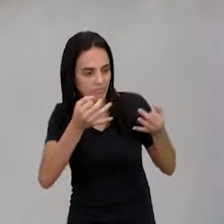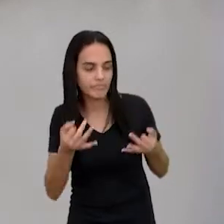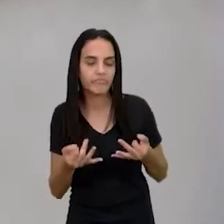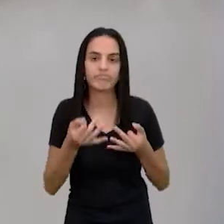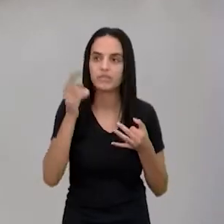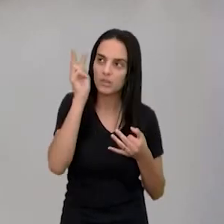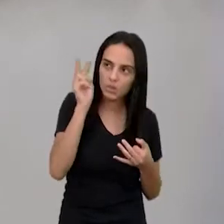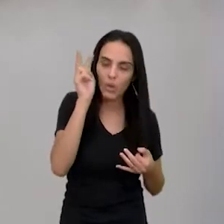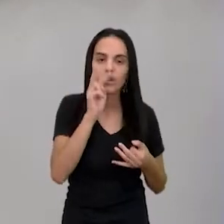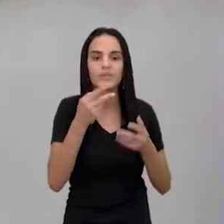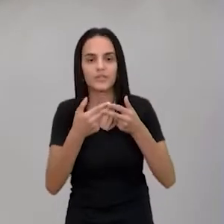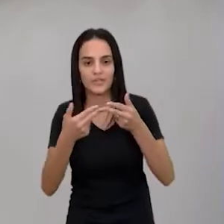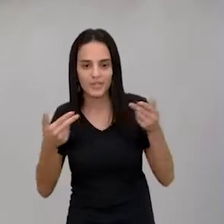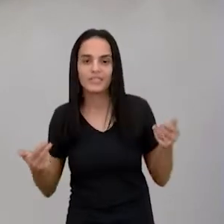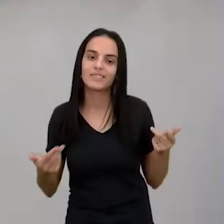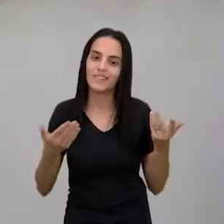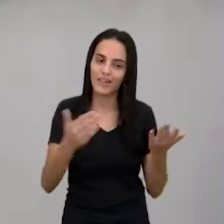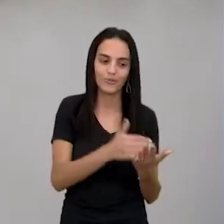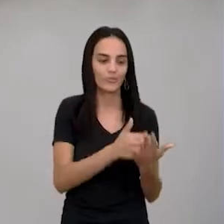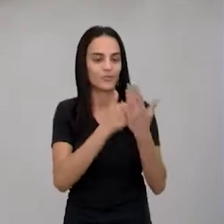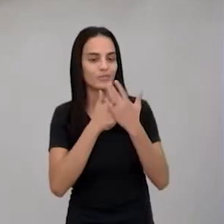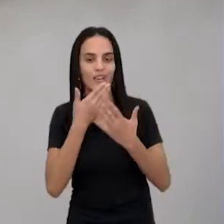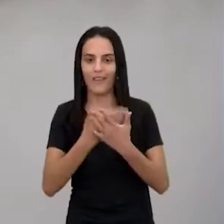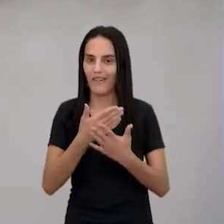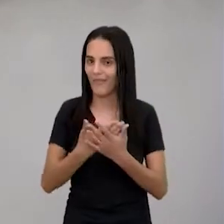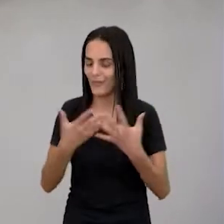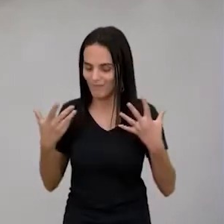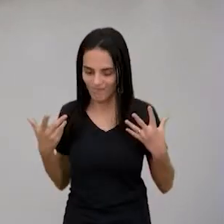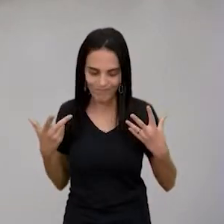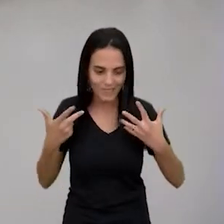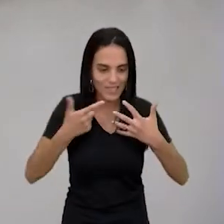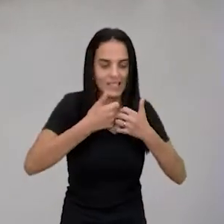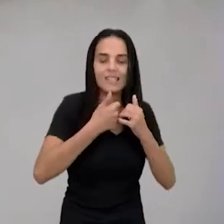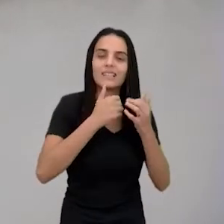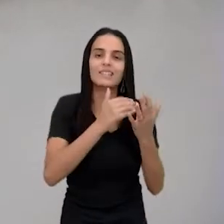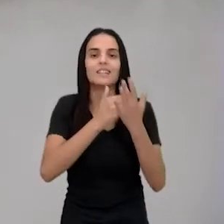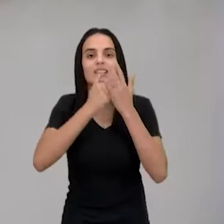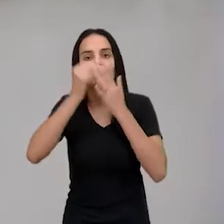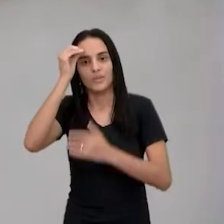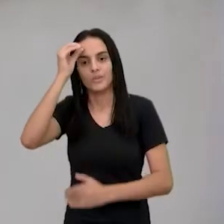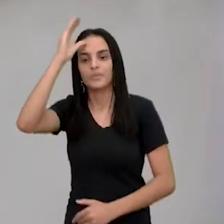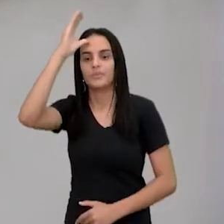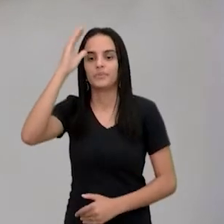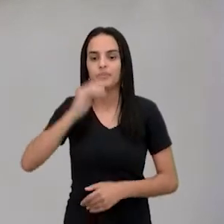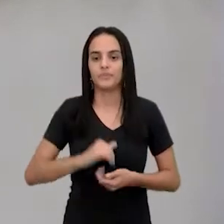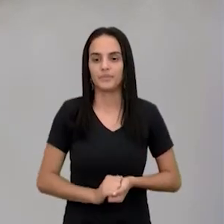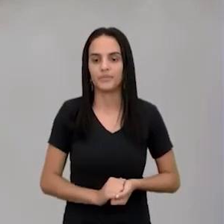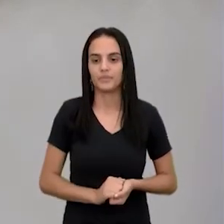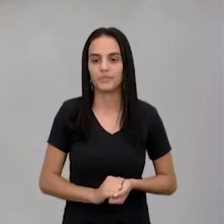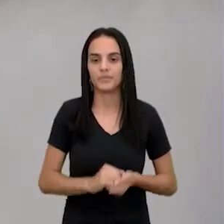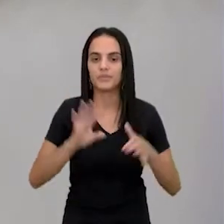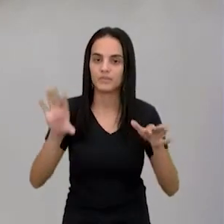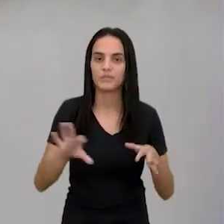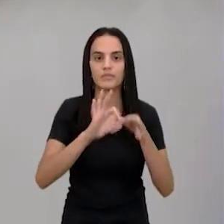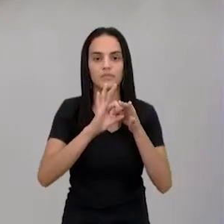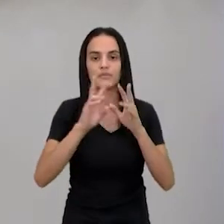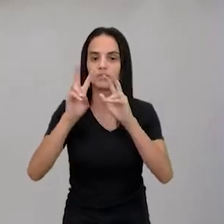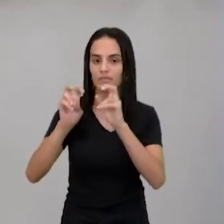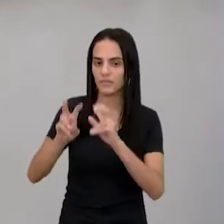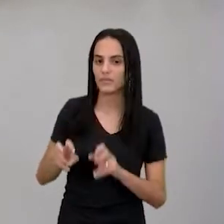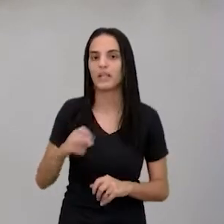manifestação onde você produz um artefato que vai te auxiliar em determinado procedimento. É